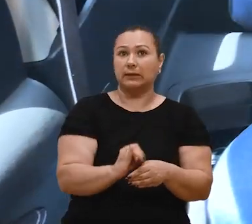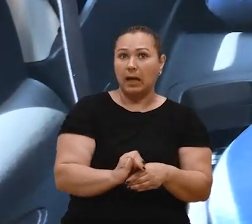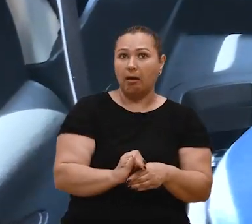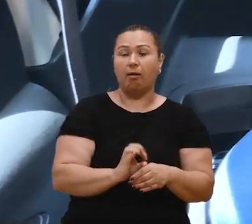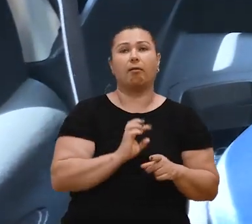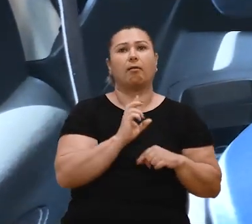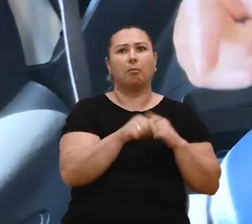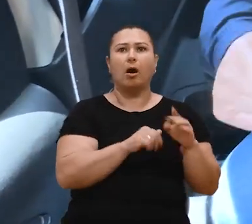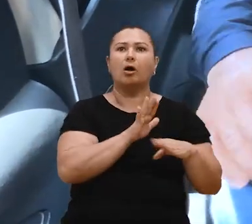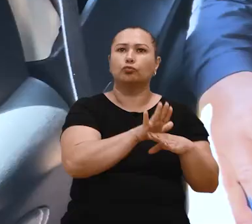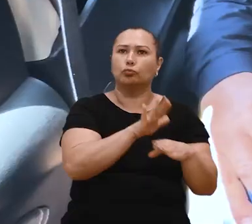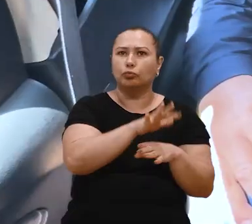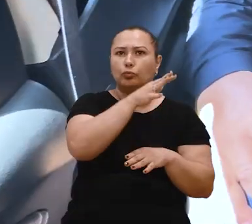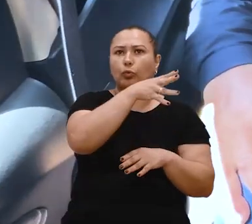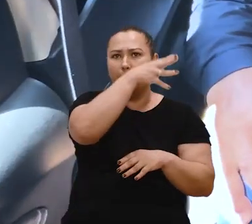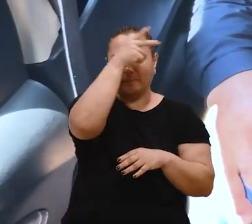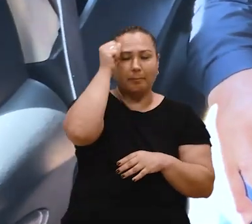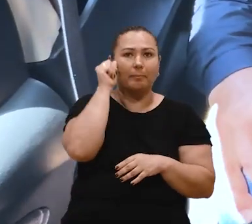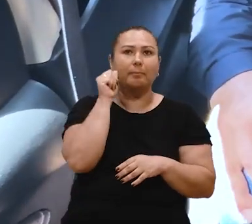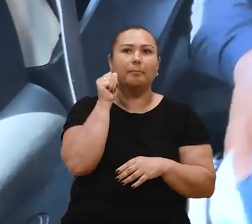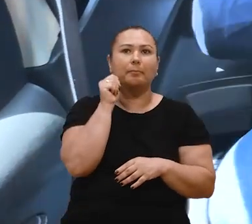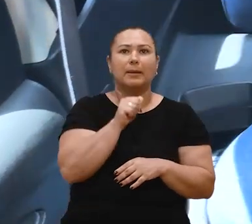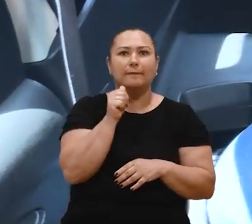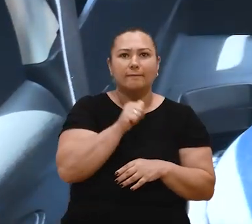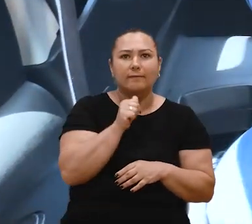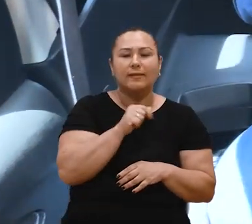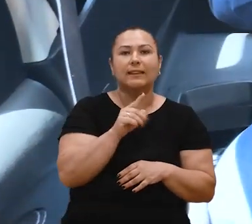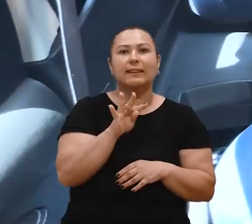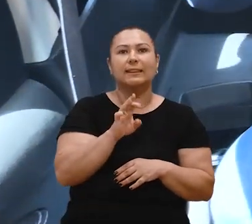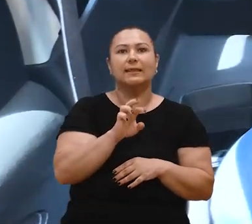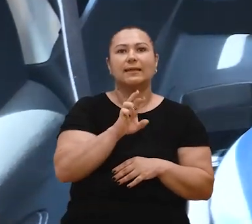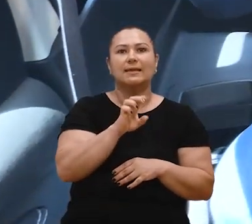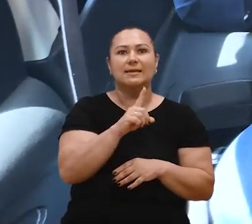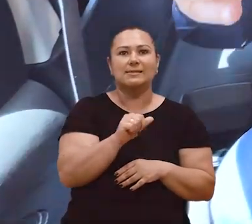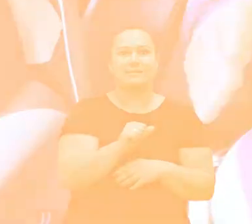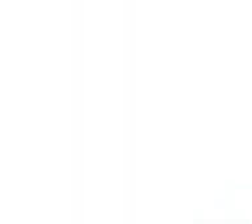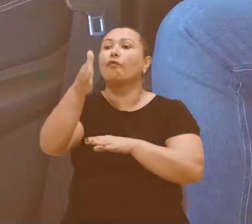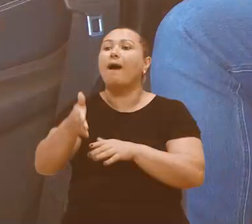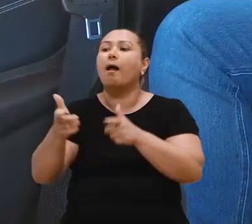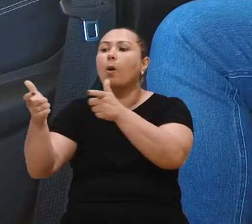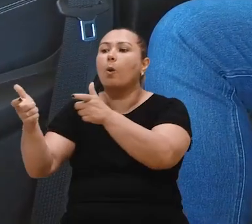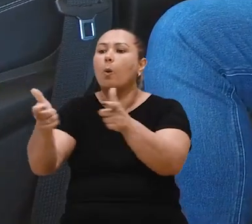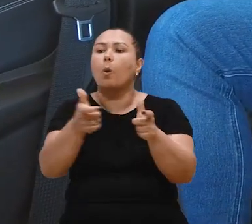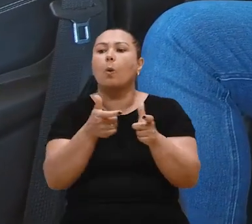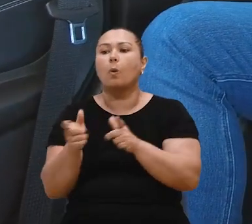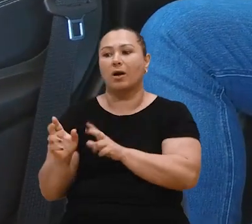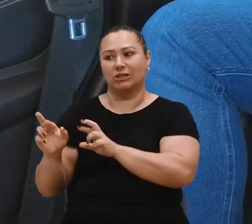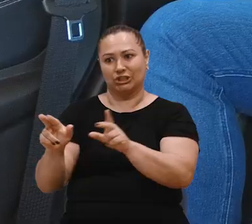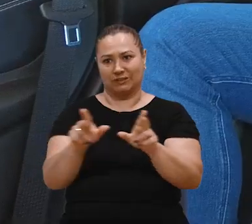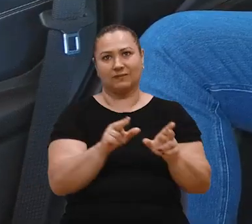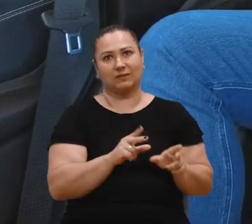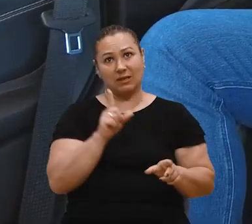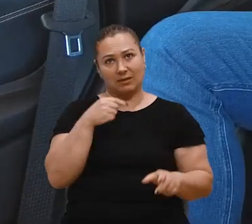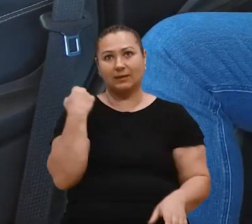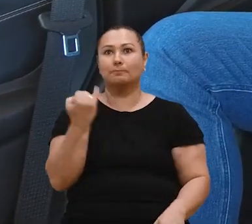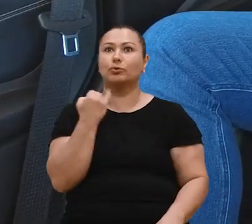depois ajudei a eleger a prefeita, a Tereza, né, somos muito amigos, ainda hoje a gente conversa, isso